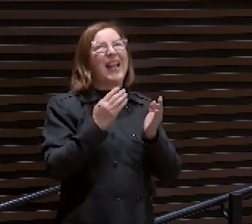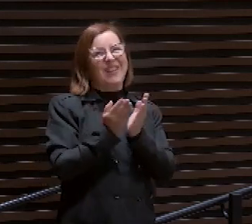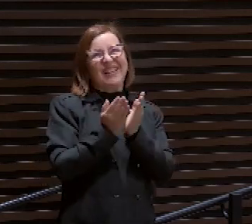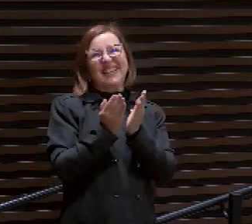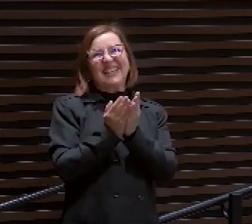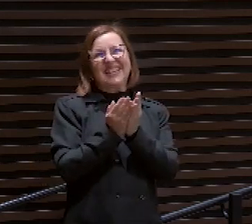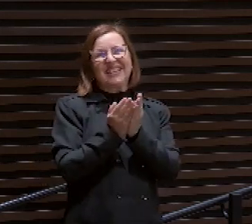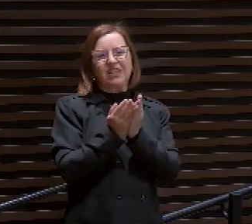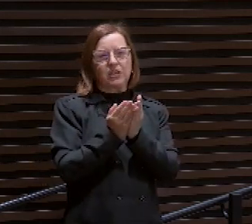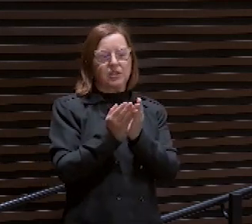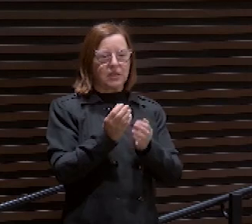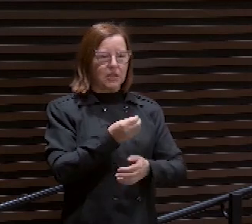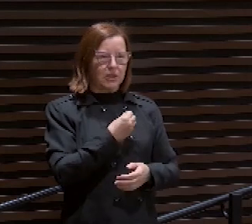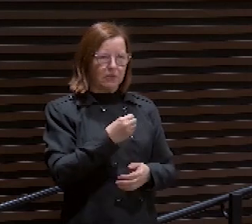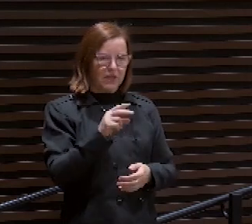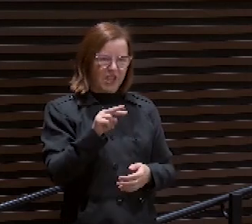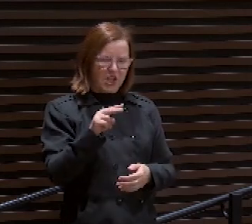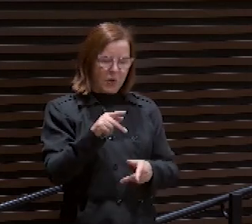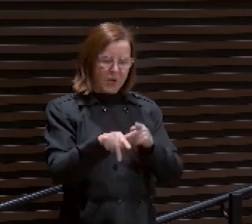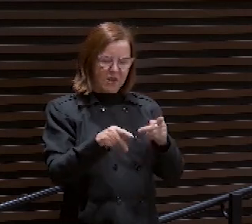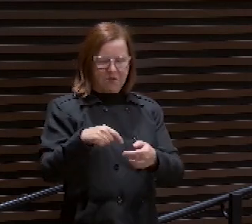vive, não vai dar certo.